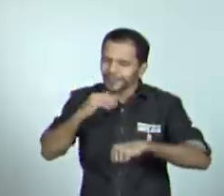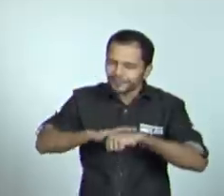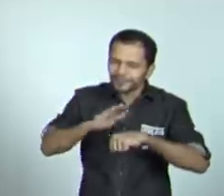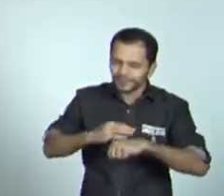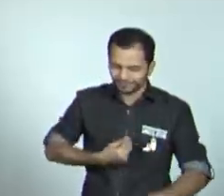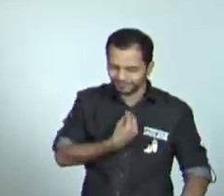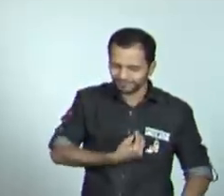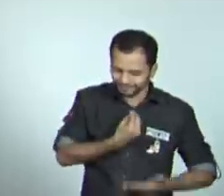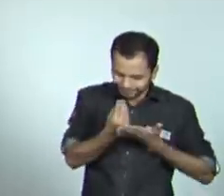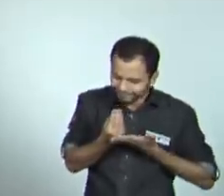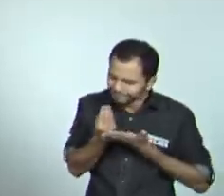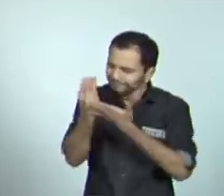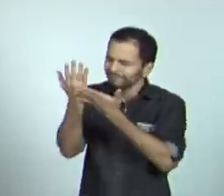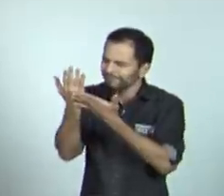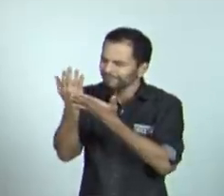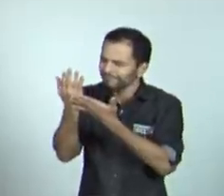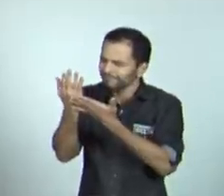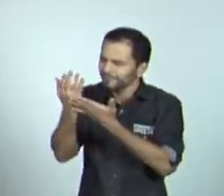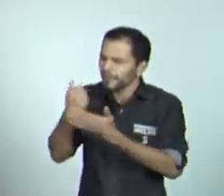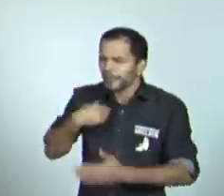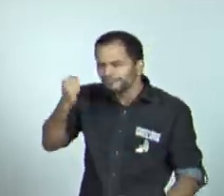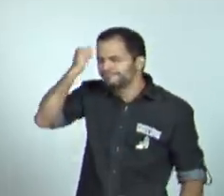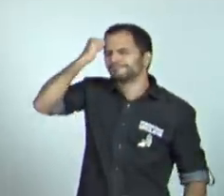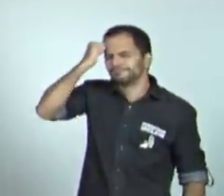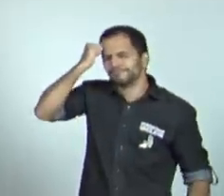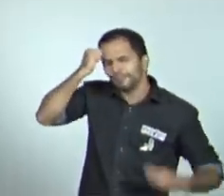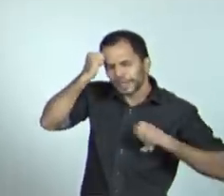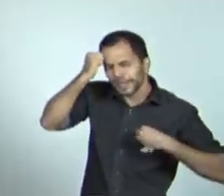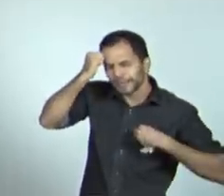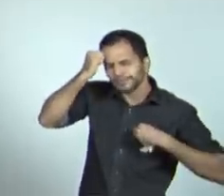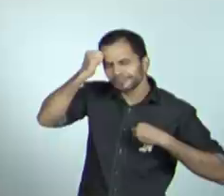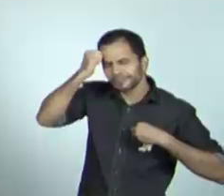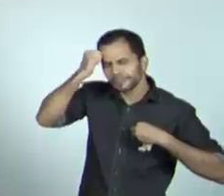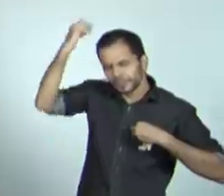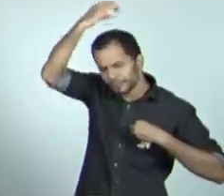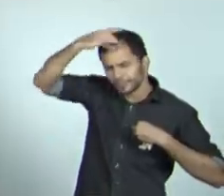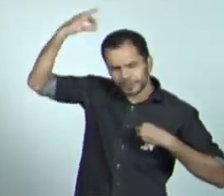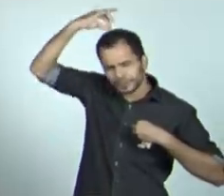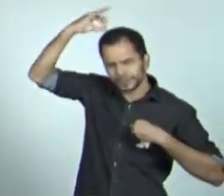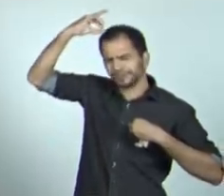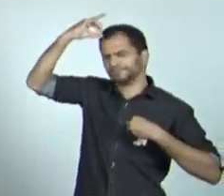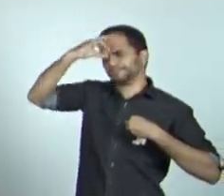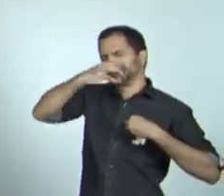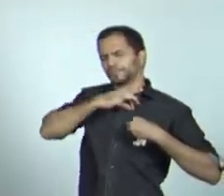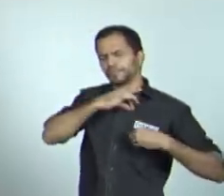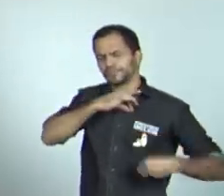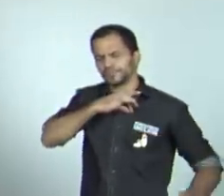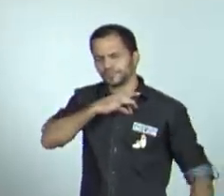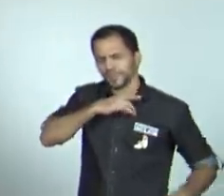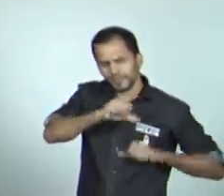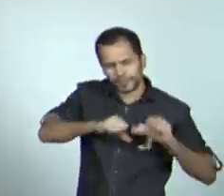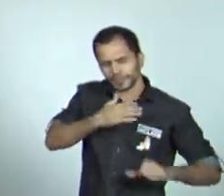com o perdão dos meus pecados e peço o espírito santo mude a minha vida pois é no nome de jesus